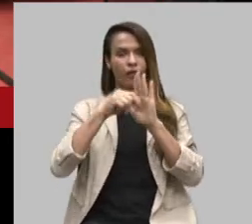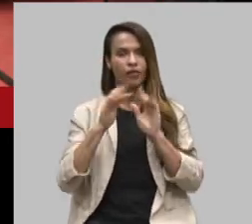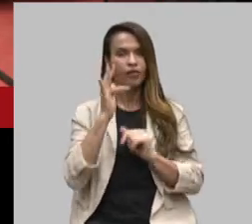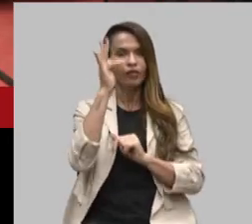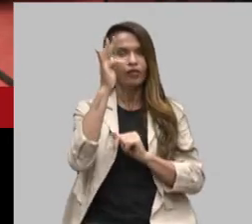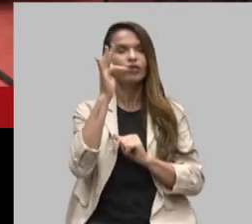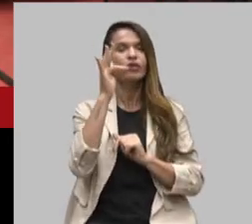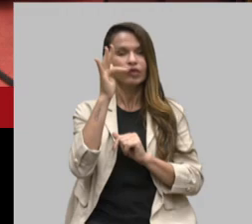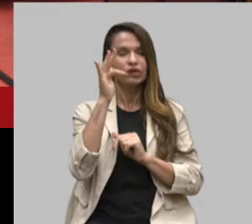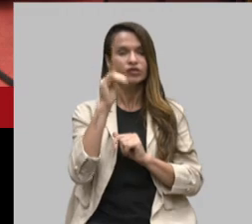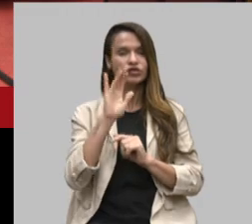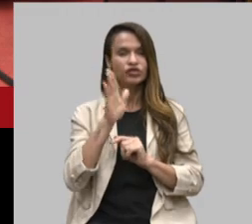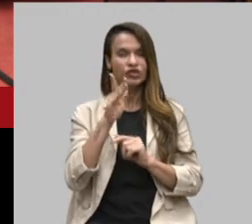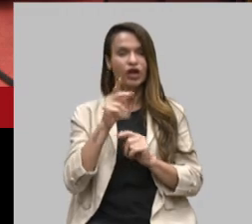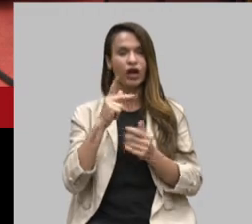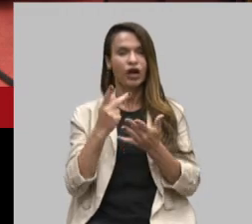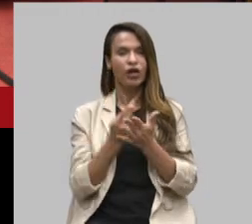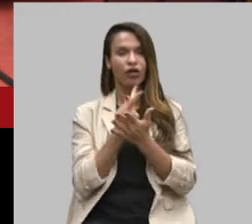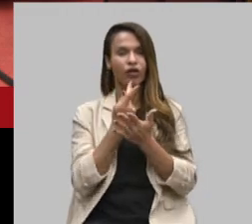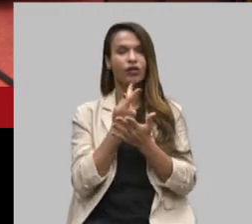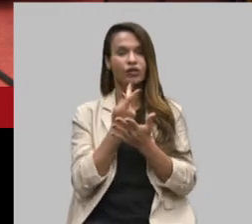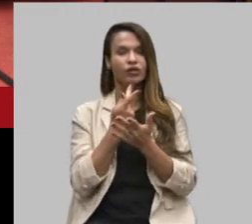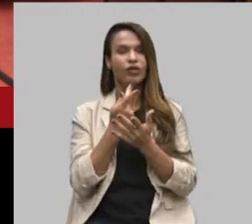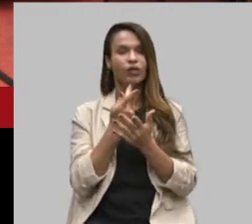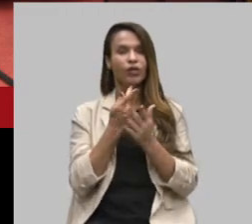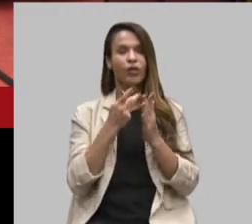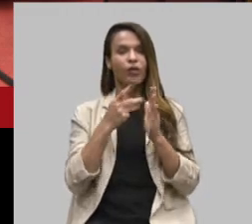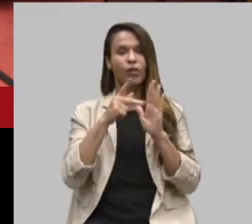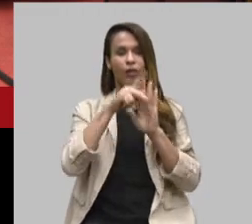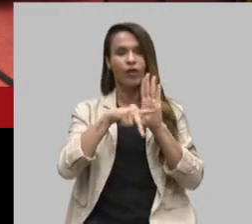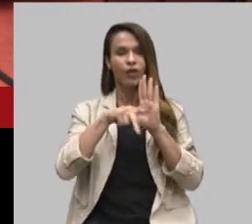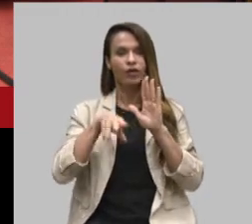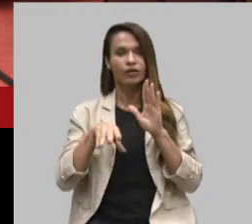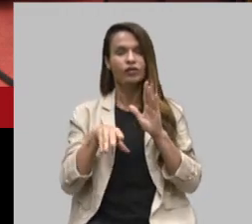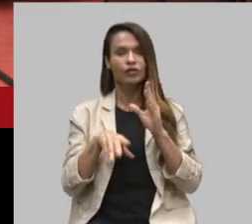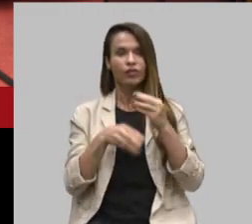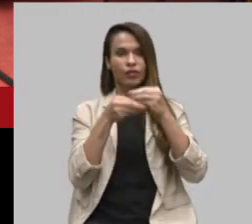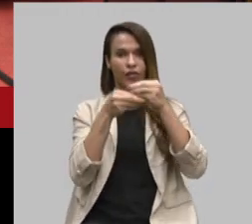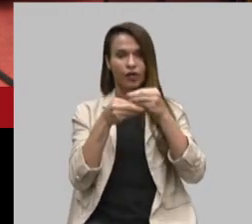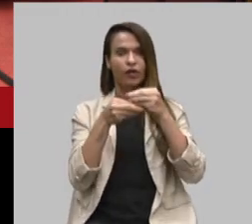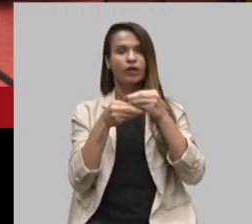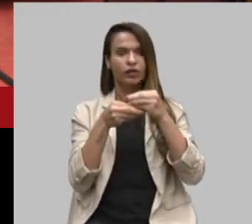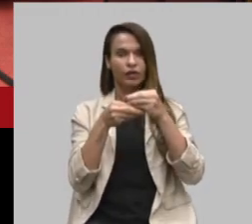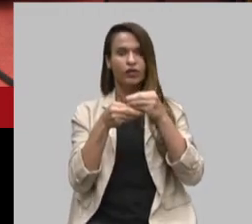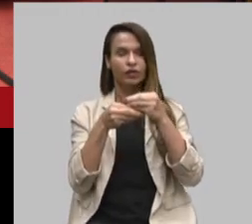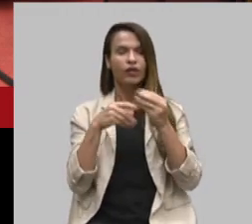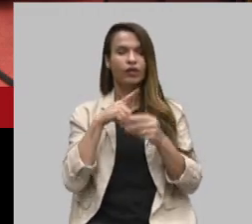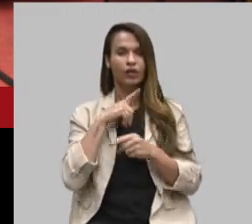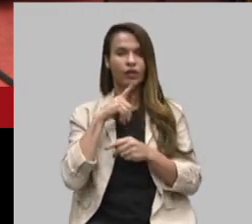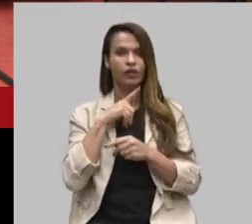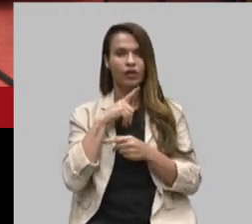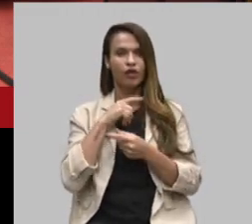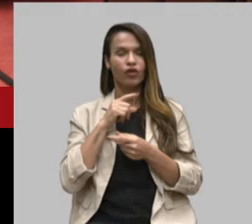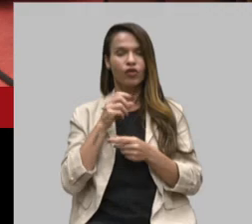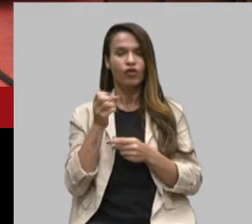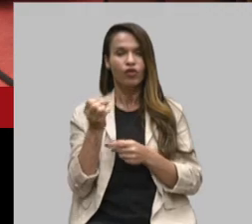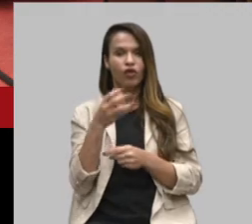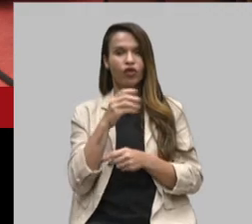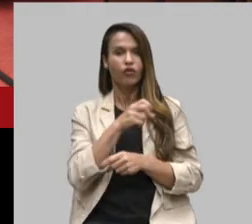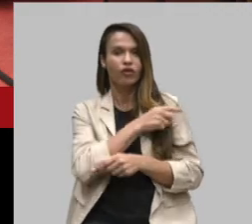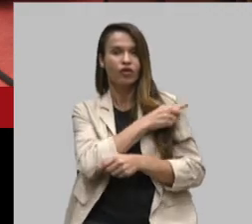o que já está correndo na matéria implantada pelo desgastante mas ainda presente novo ensino mé é o projeto